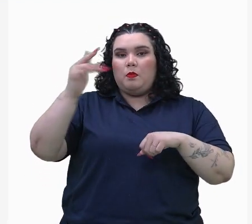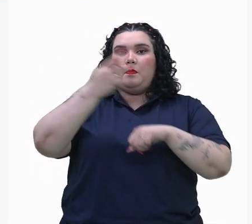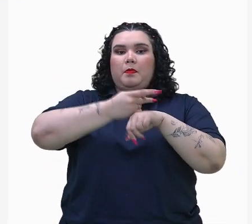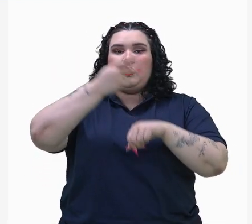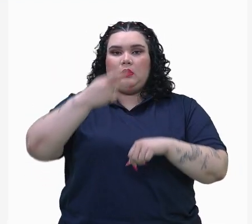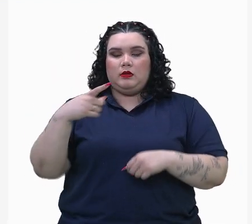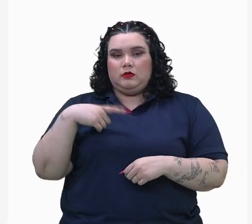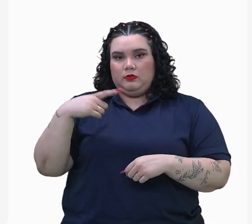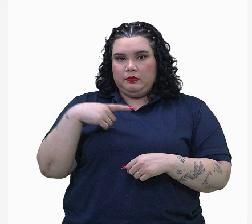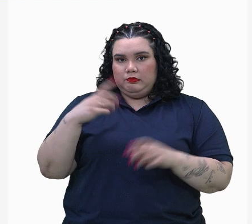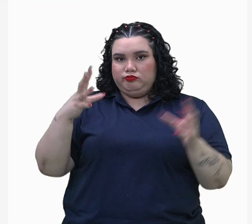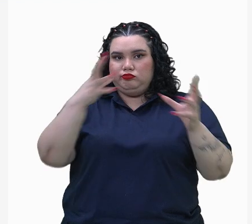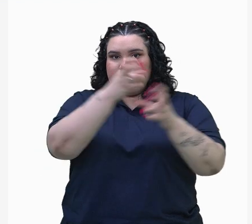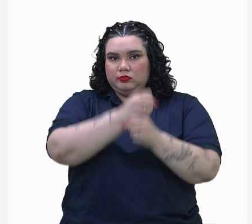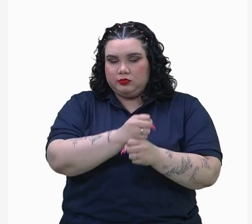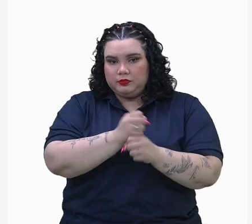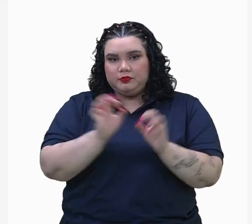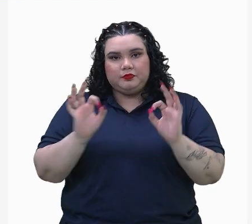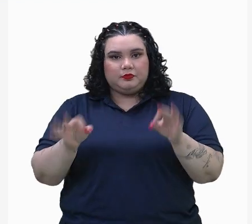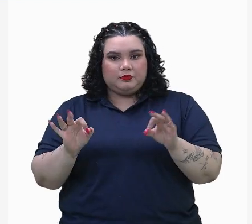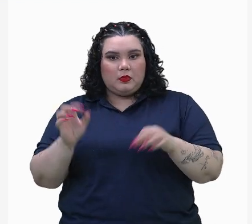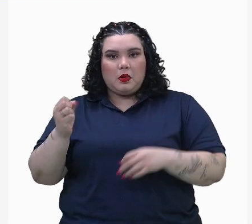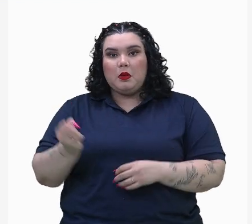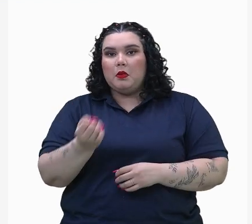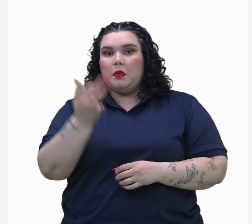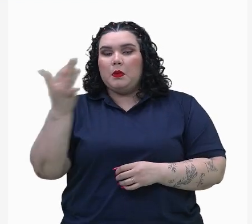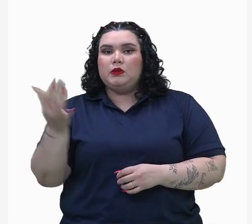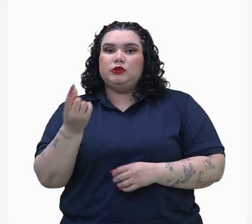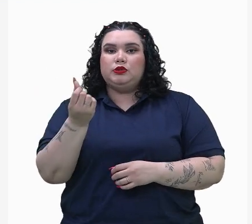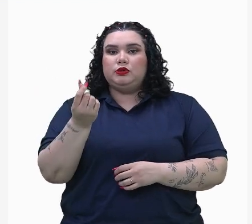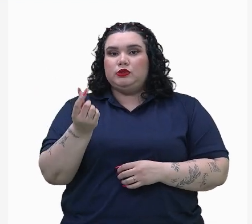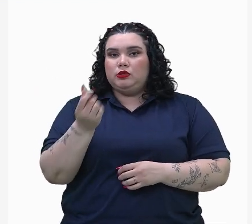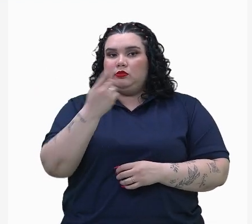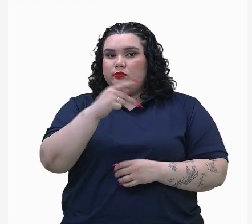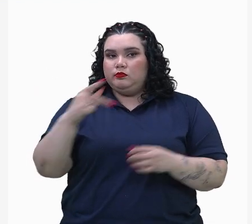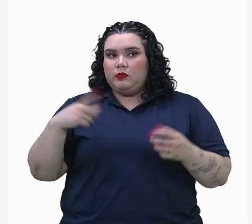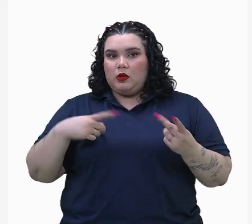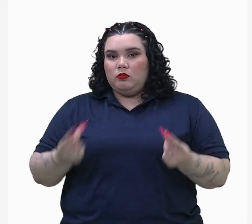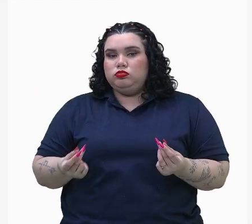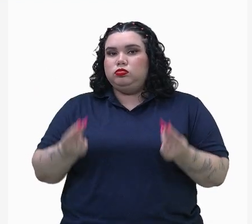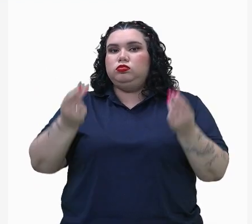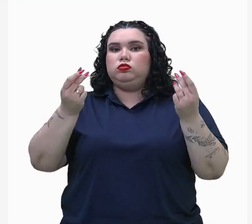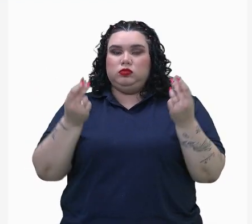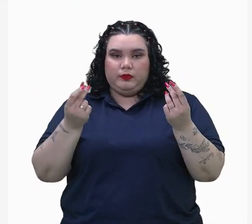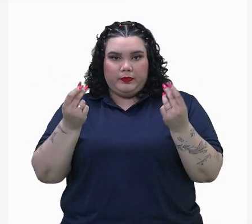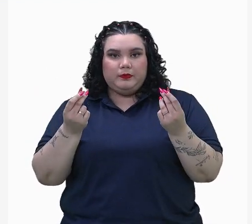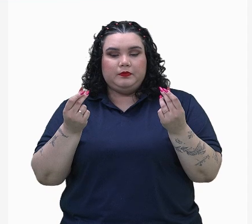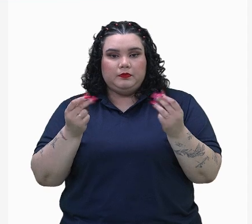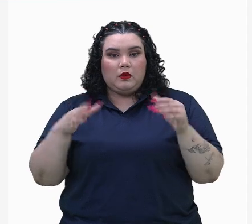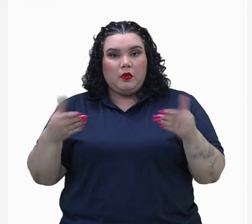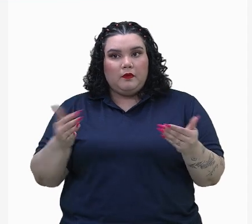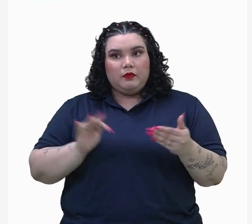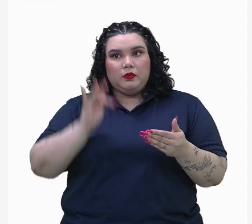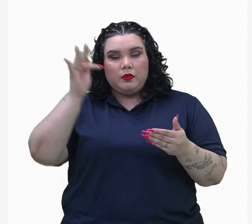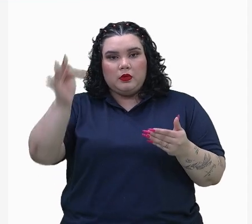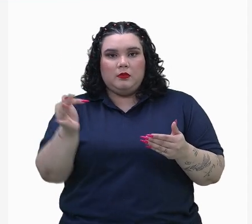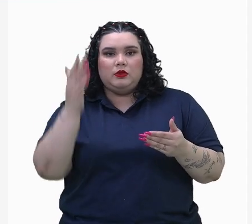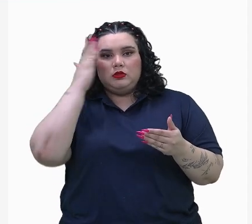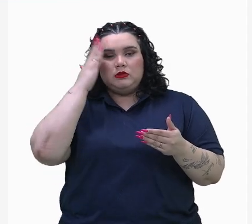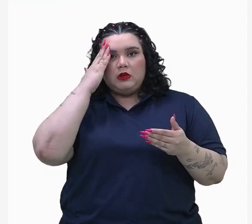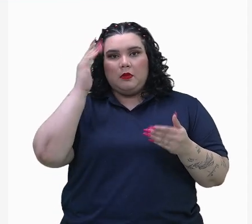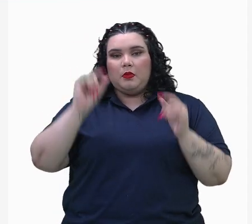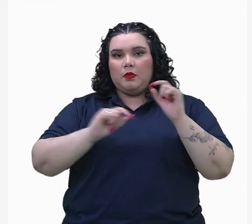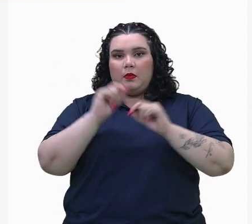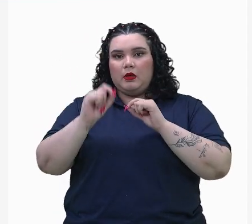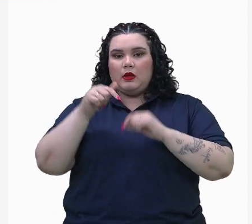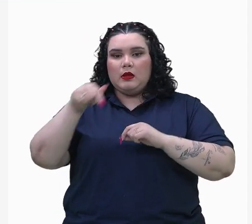prata que possuíam, ou seja, a quantidade de dinheiro que ela possuía, tá, gente? Logo, futuramente, a gente vai ver que essa ideia